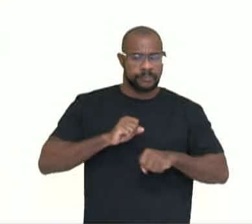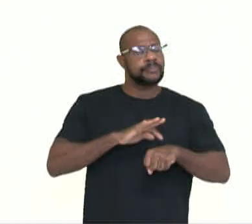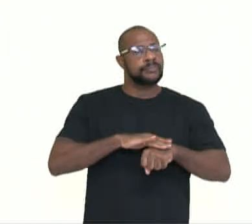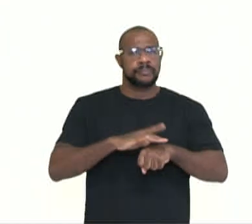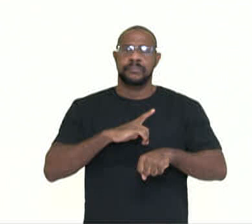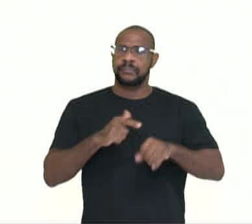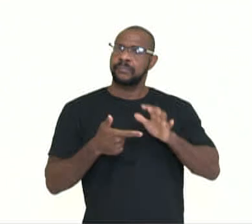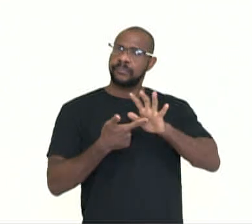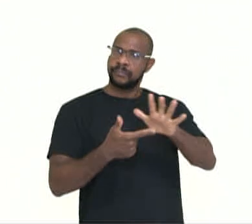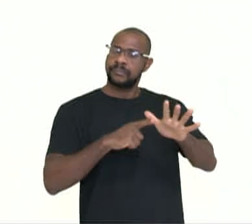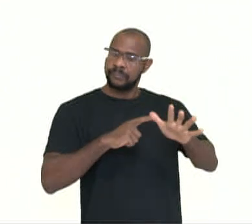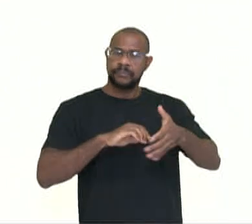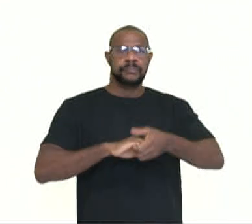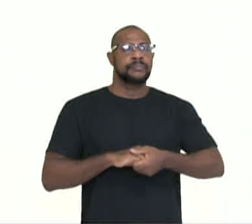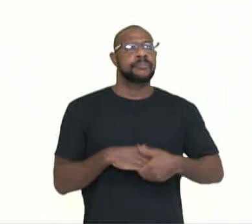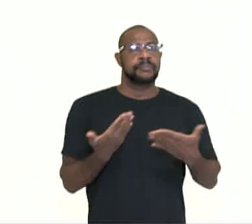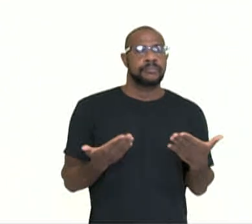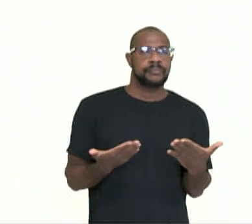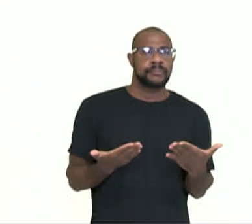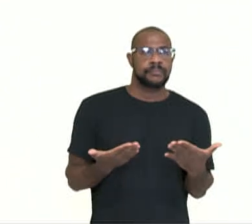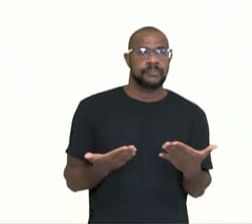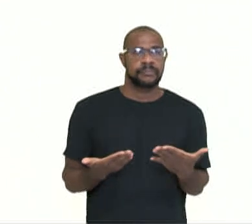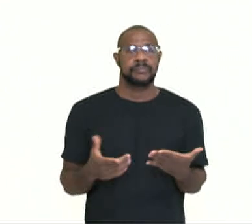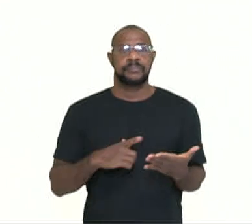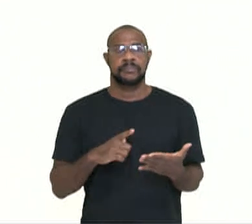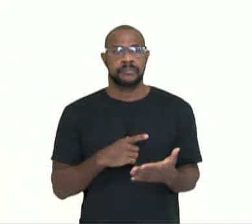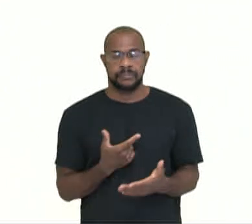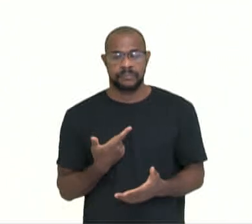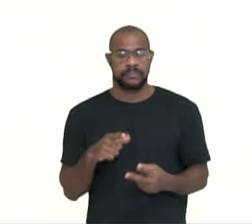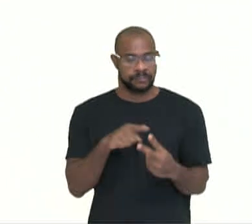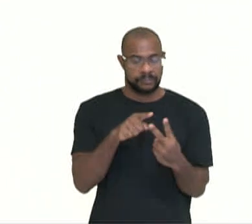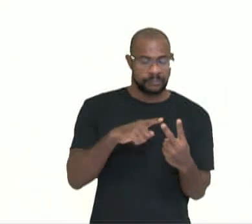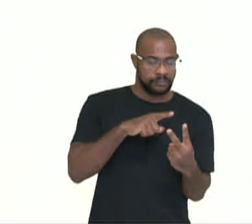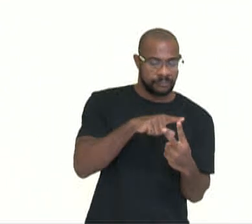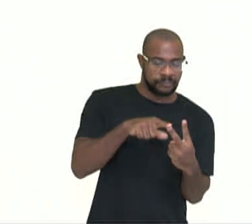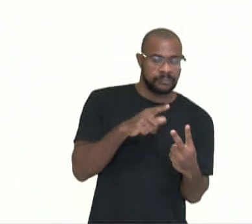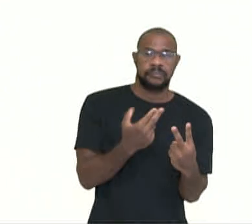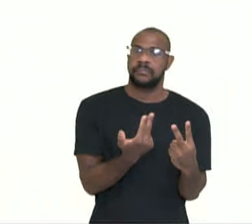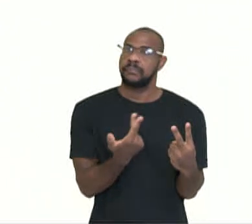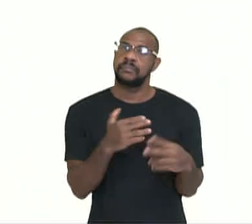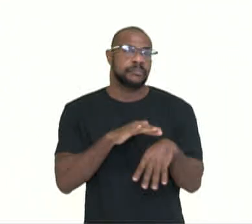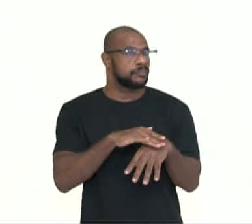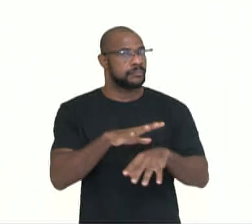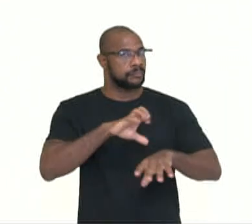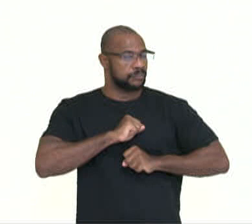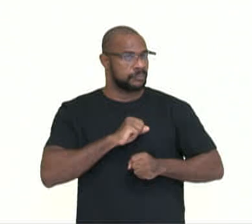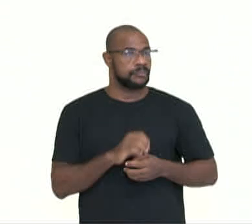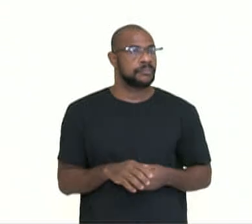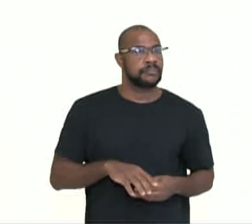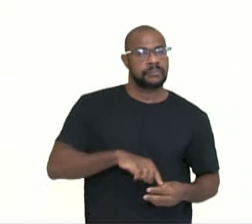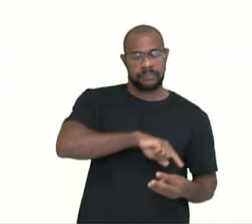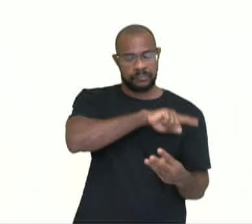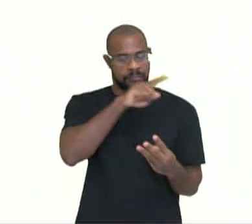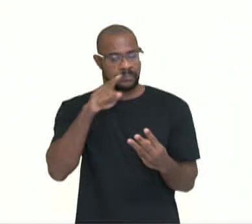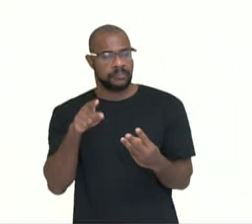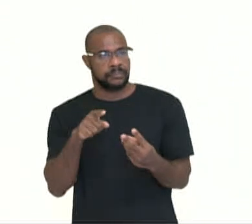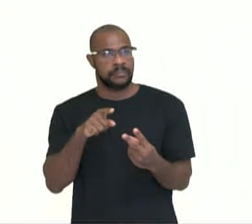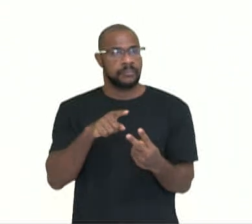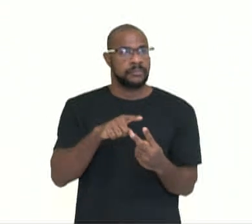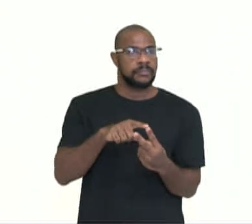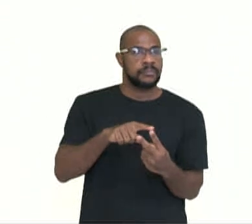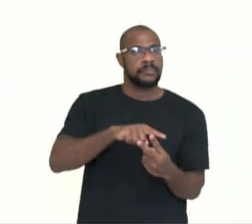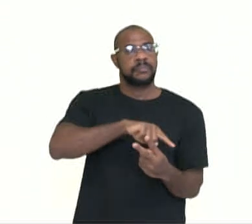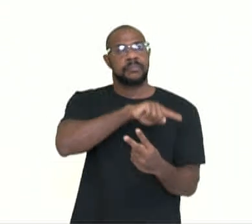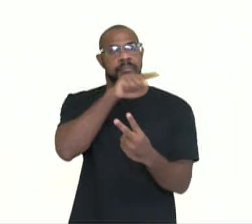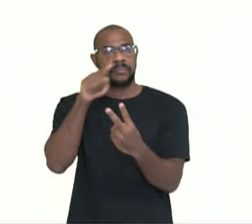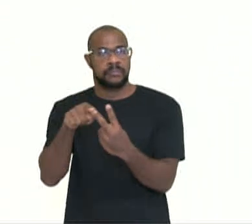Então, se um apresentava, o outro apresentava também, tá? Depois, eles foram também